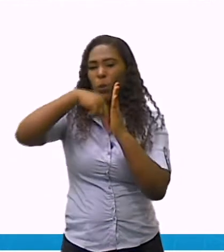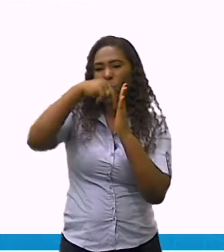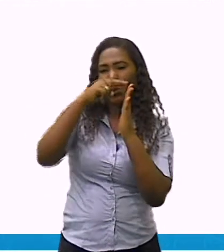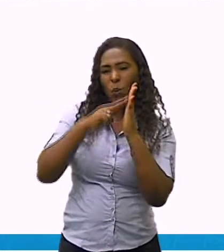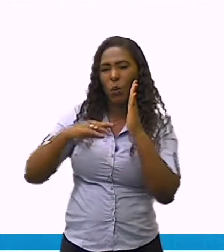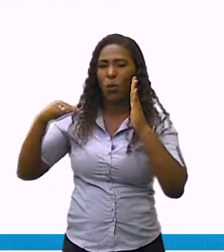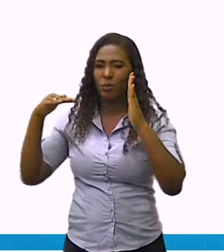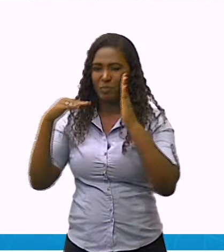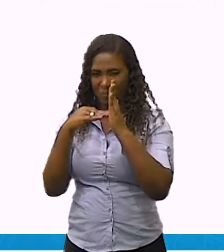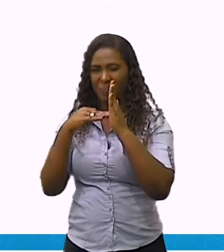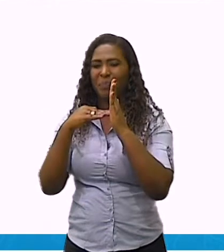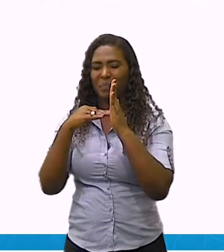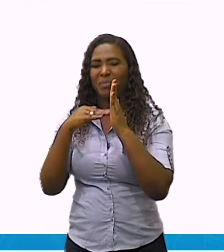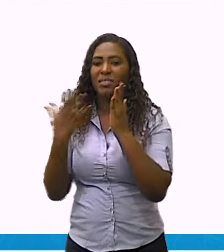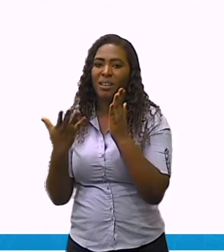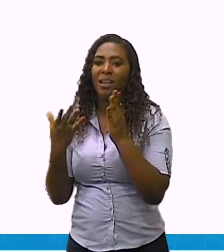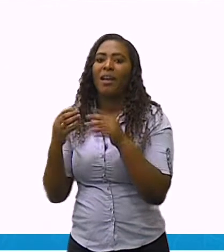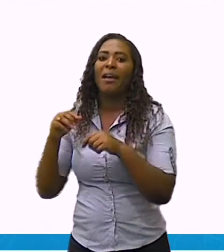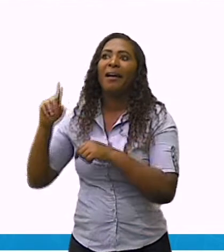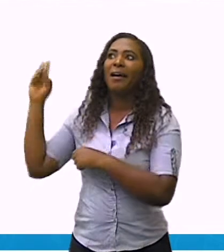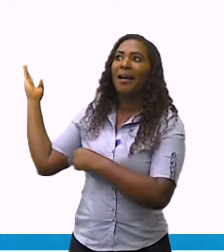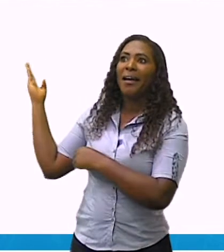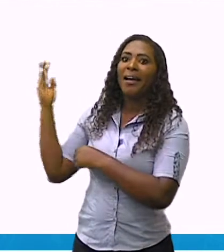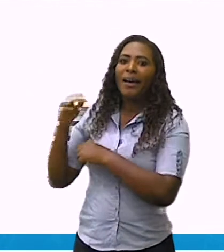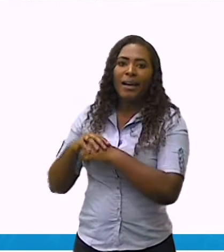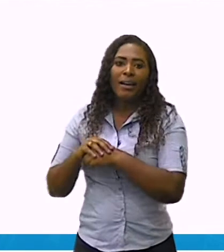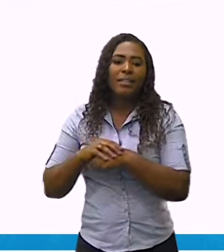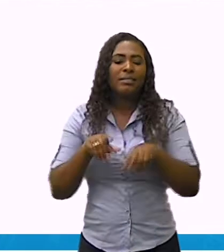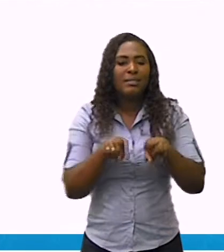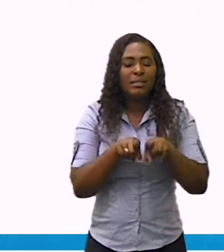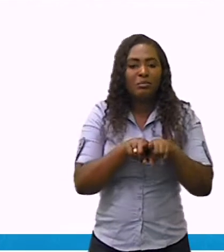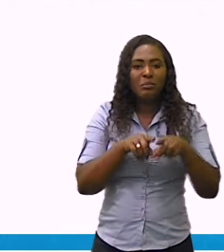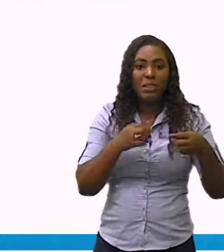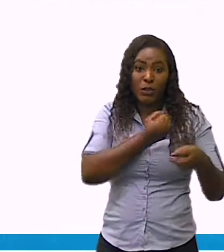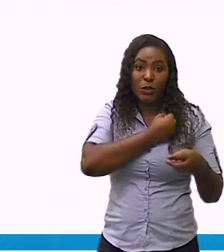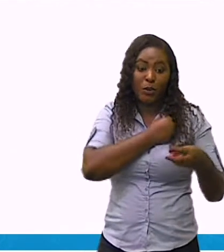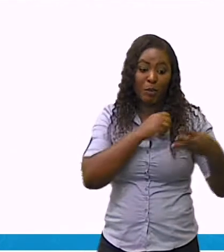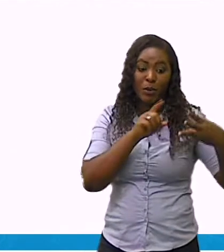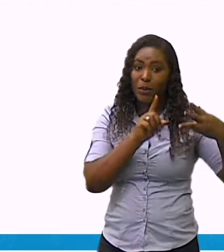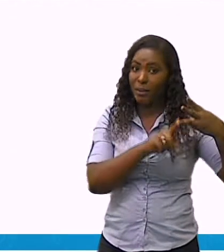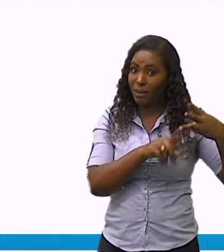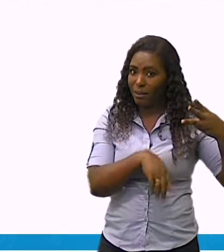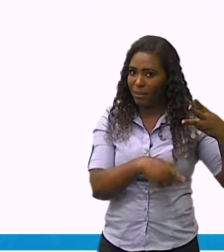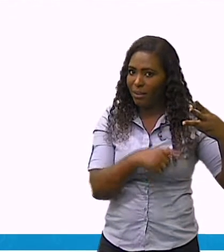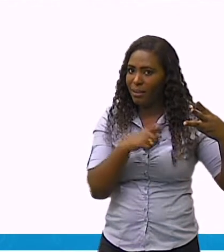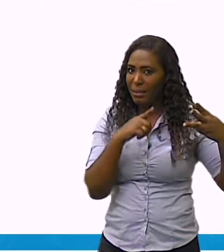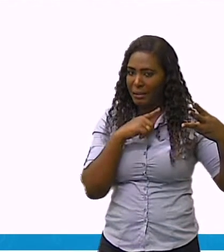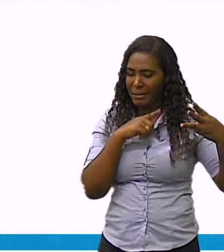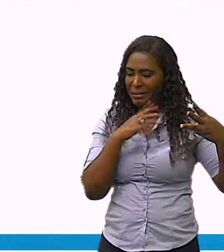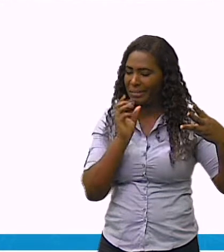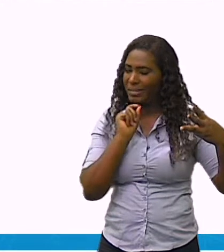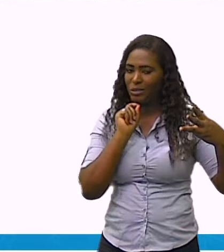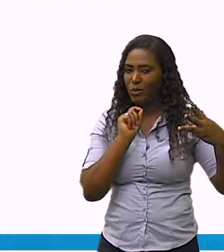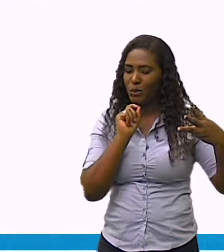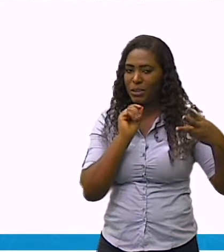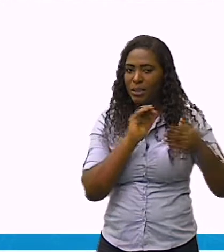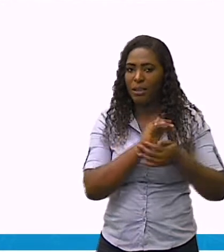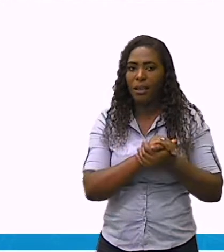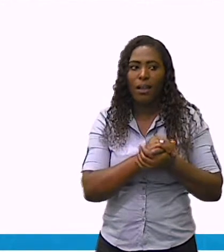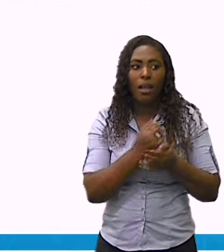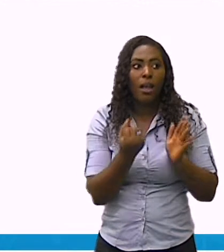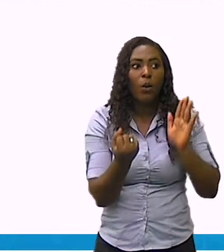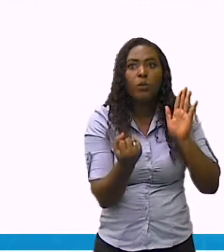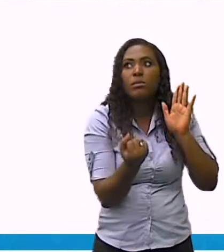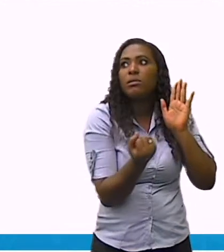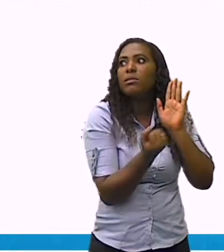por neve. A foto número 3 revela a presença de um dos grandes símbolos